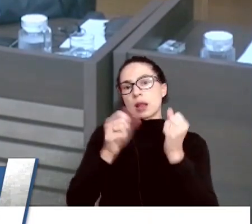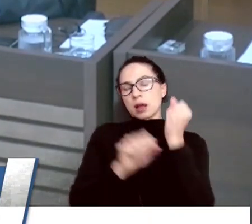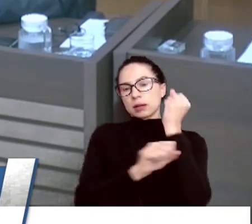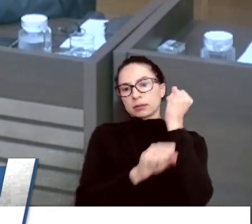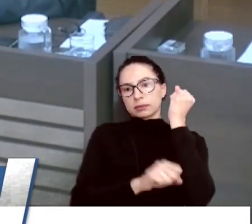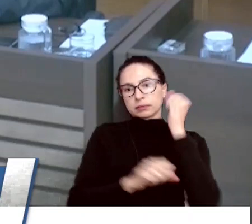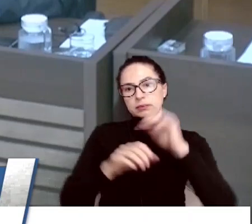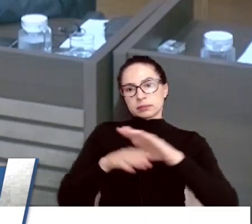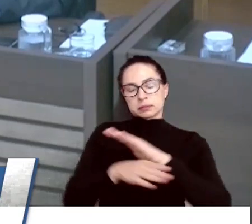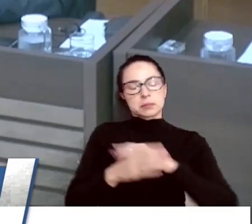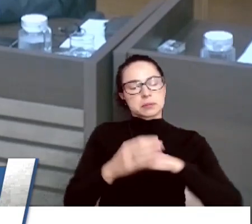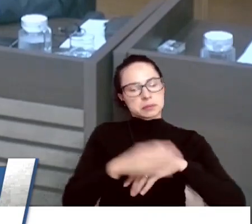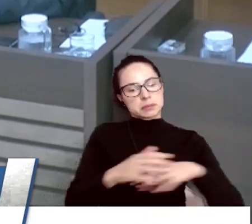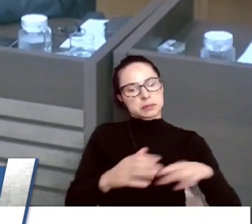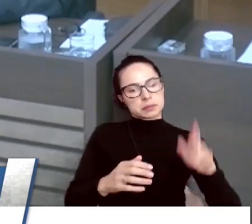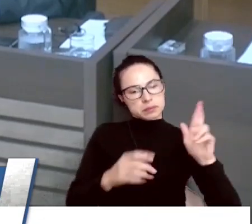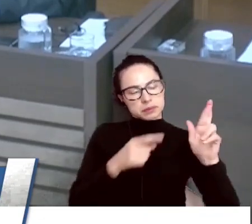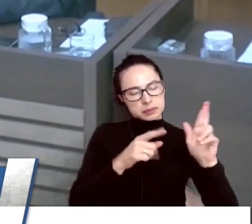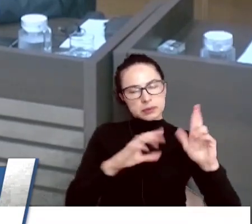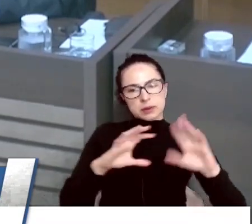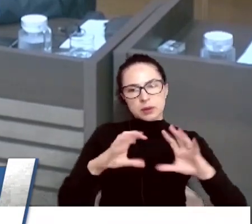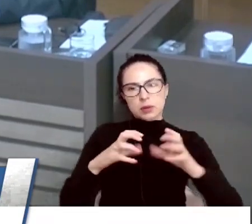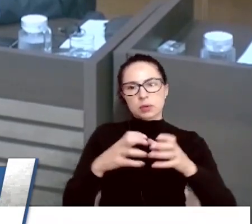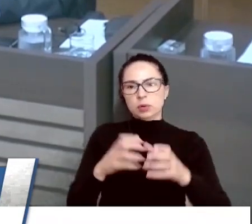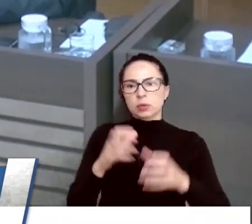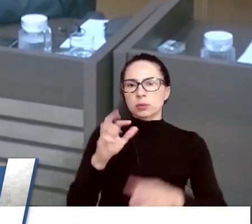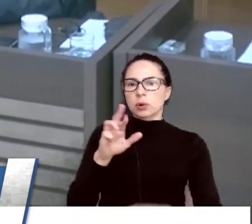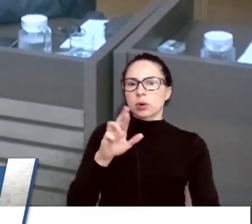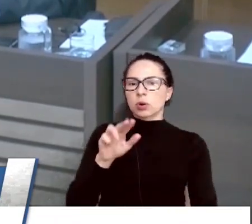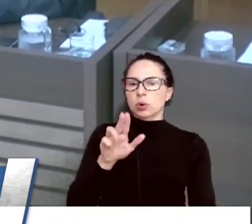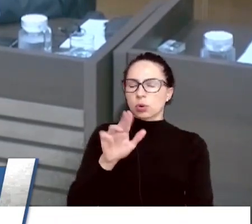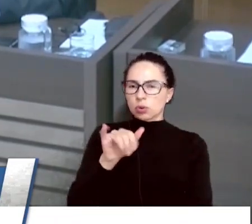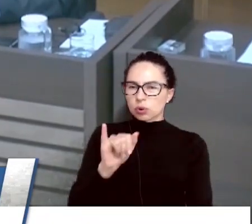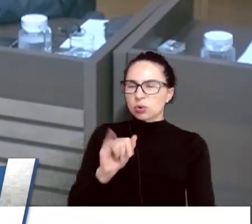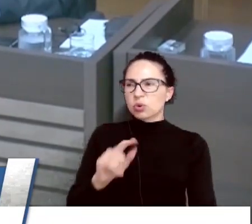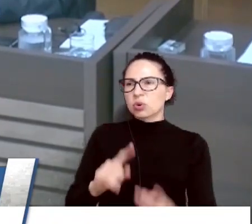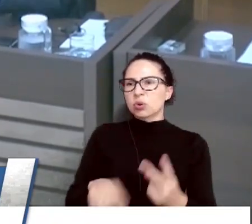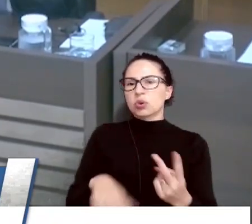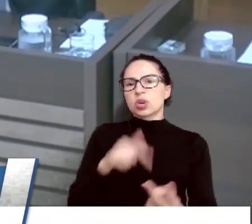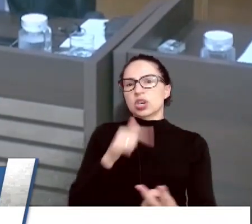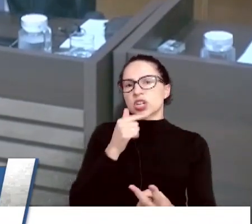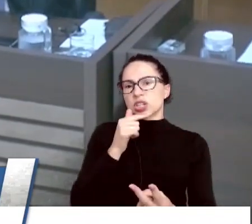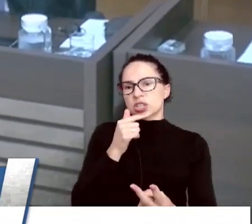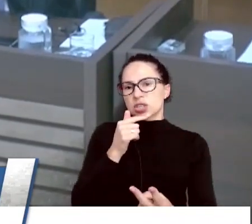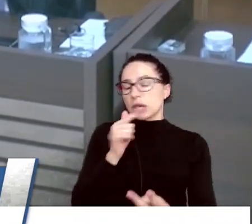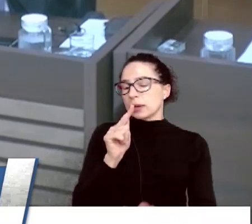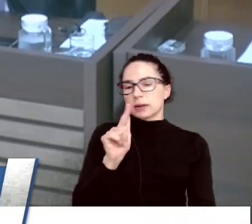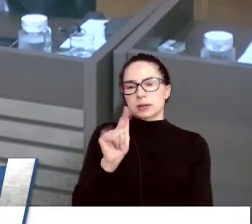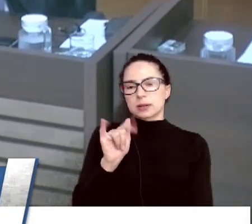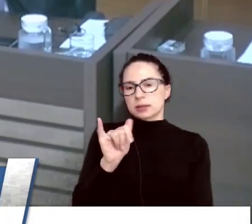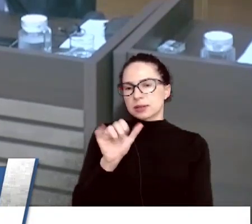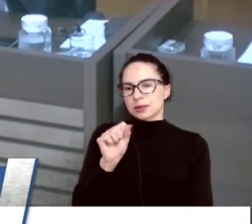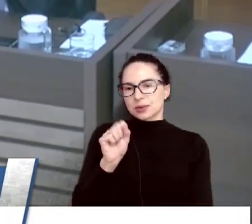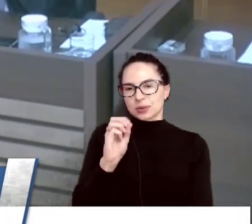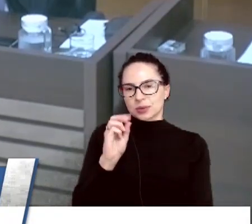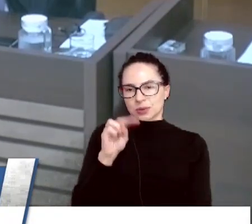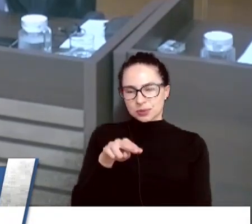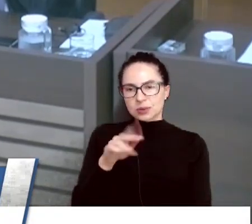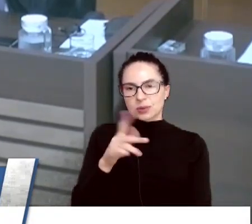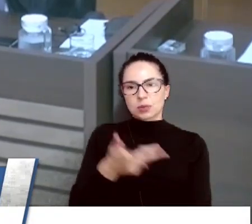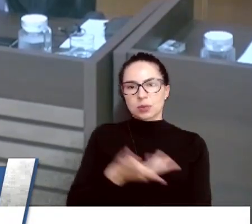a você e toda a equipe que passou por lá, como o Rui, esteve lá por muito tempo, o Gilson está lá hoje presidente, e a gente tem